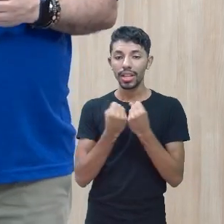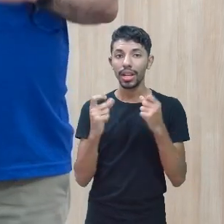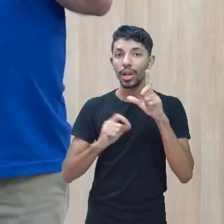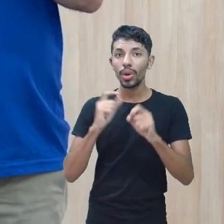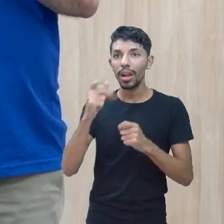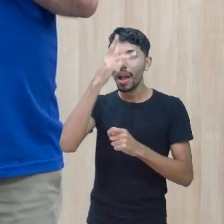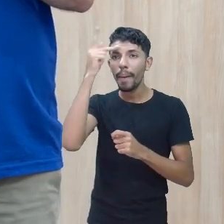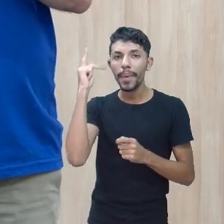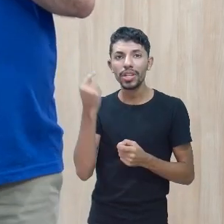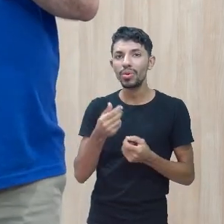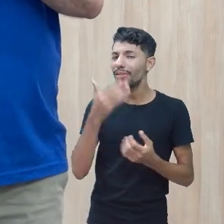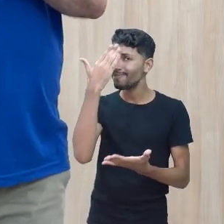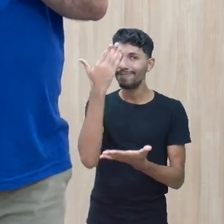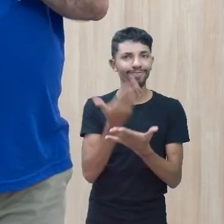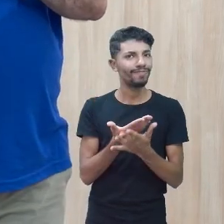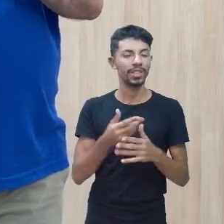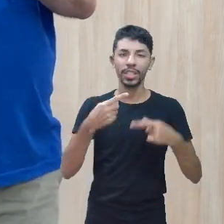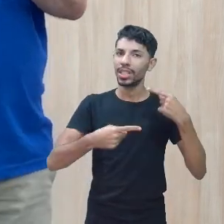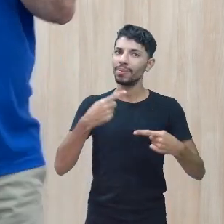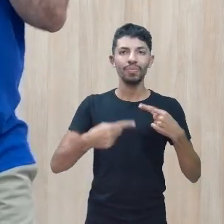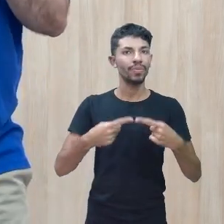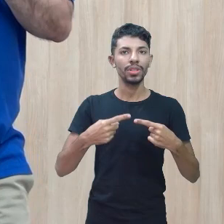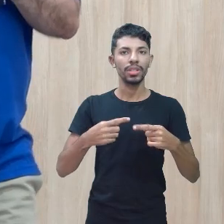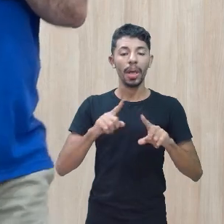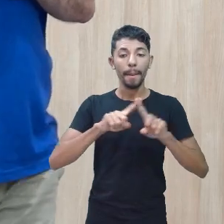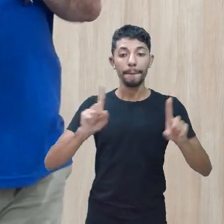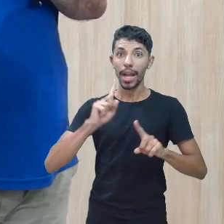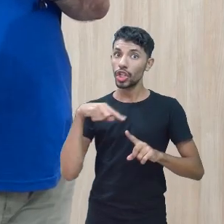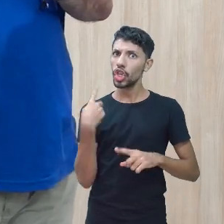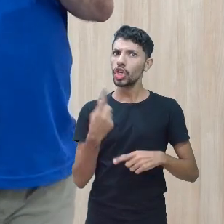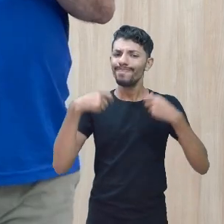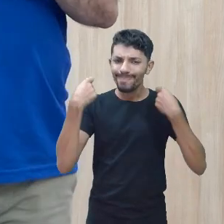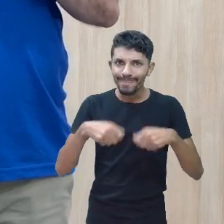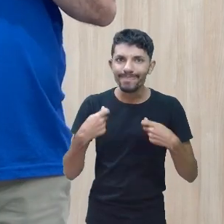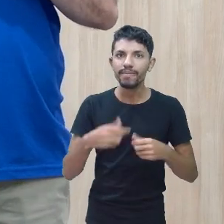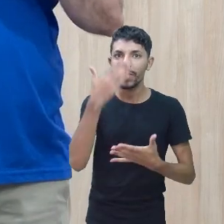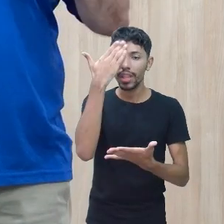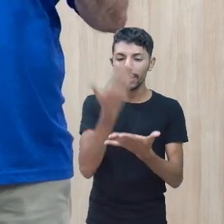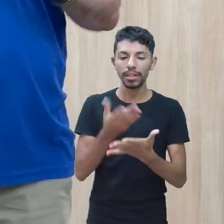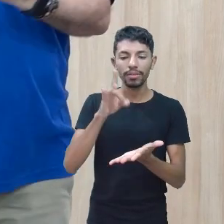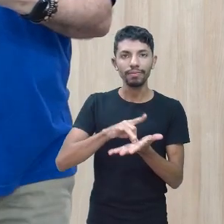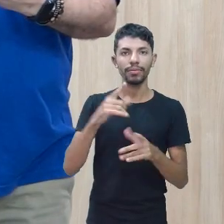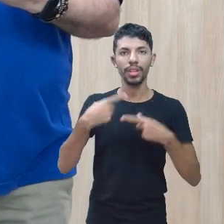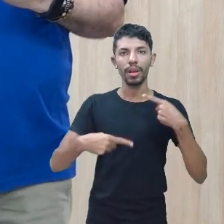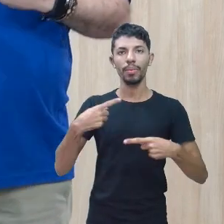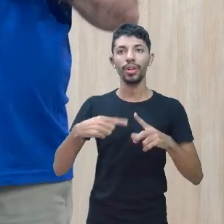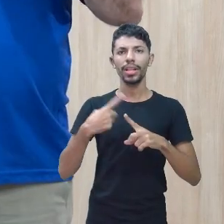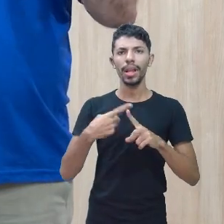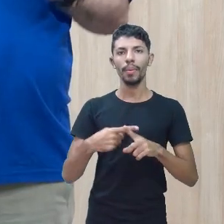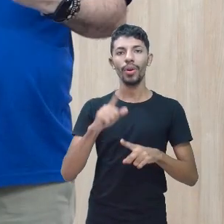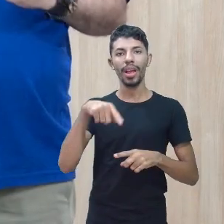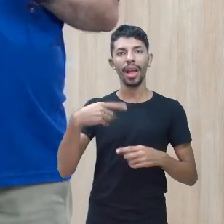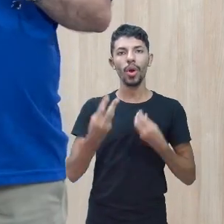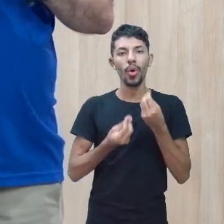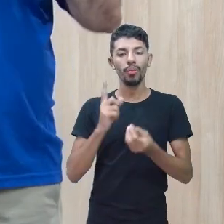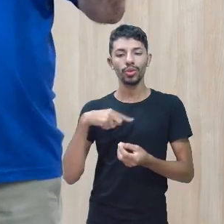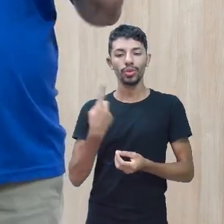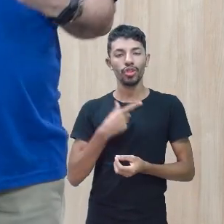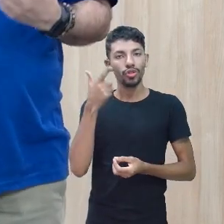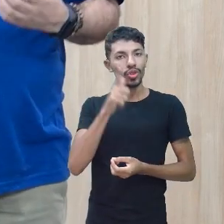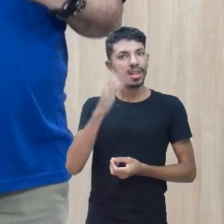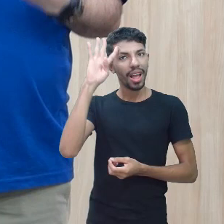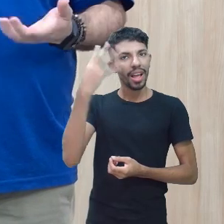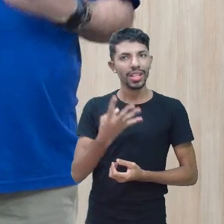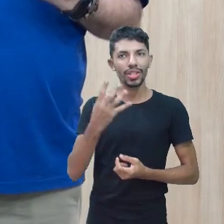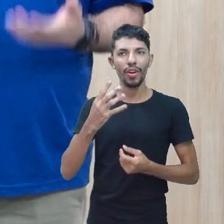política. Mas a gente tem que acreditar na política porque é por meio da política que a gente resolve os nossos problemas ou a grande